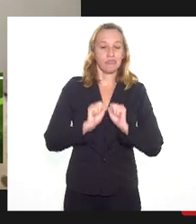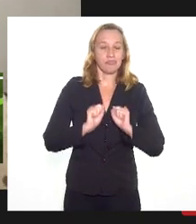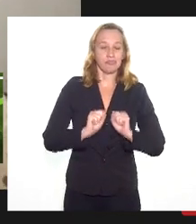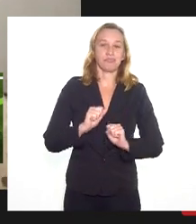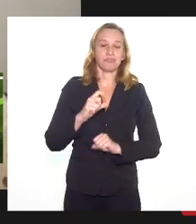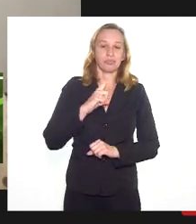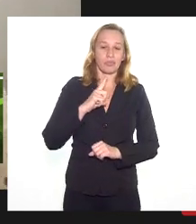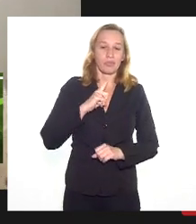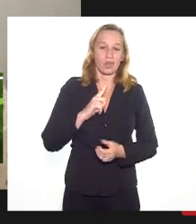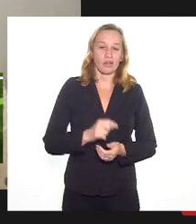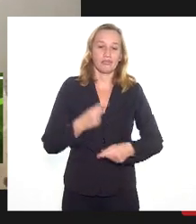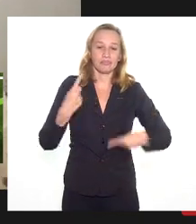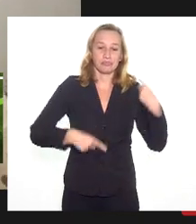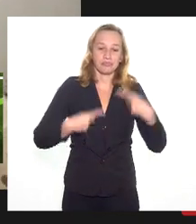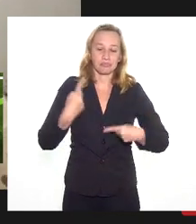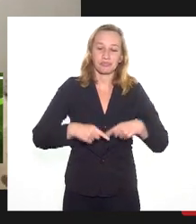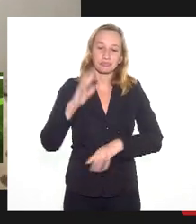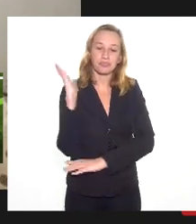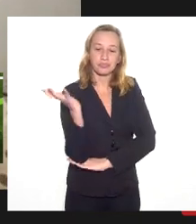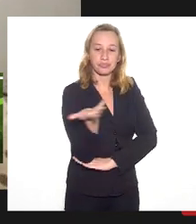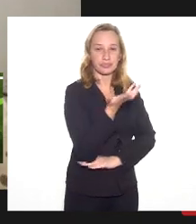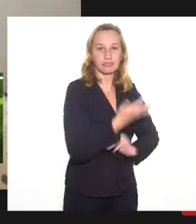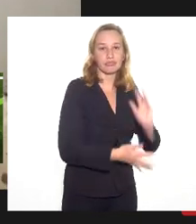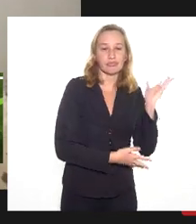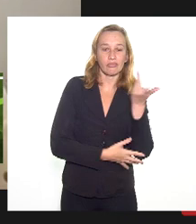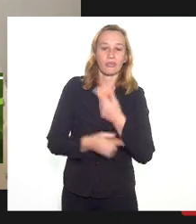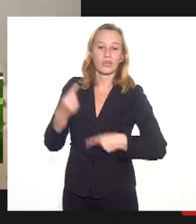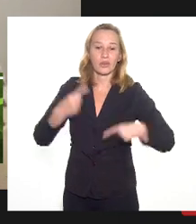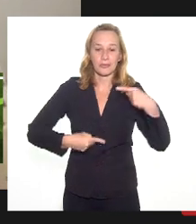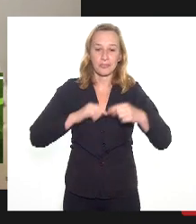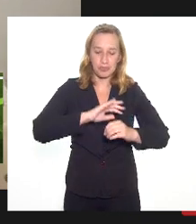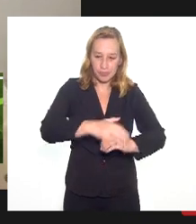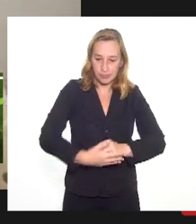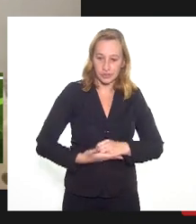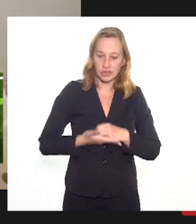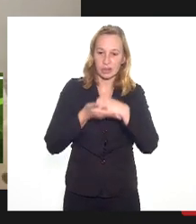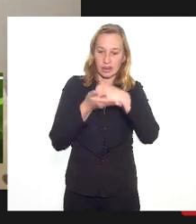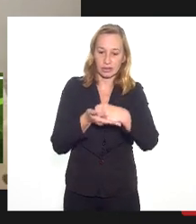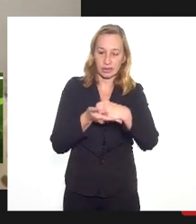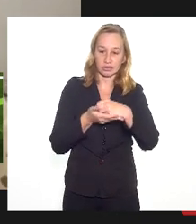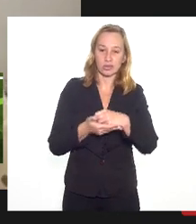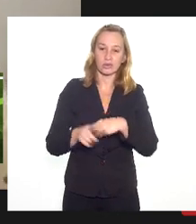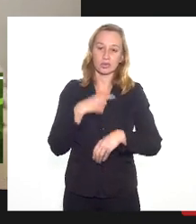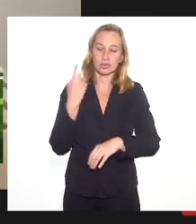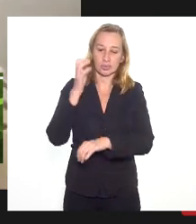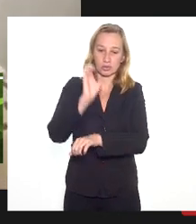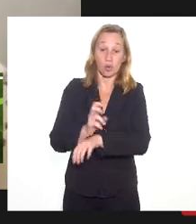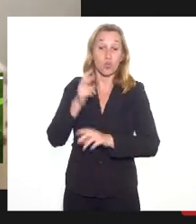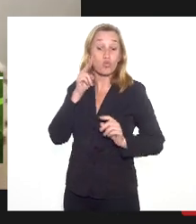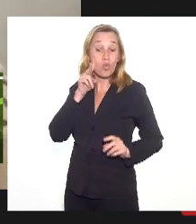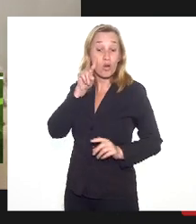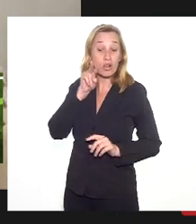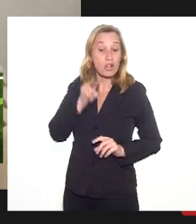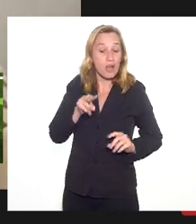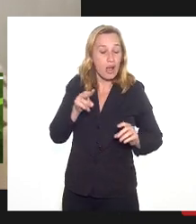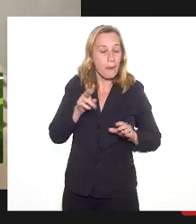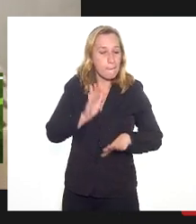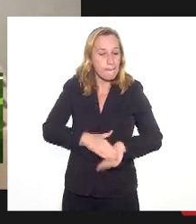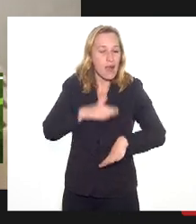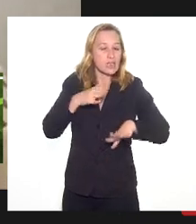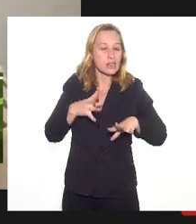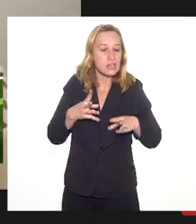ter, na política ambiental, na política sustentável do nosso Estado, um olhar